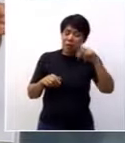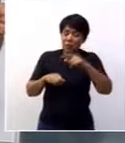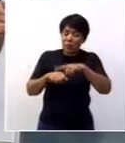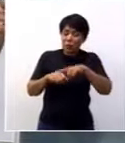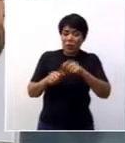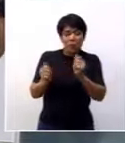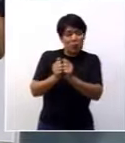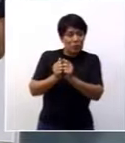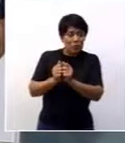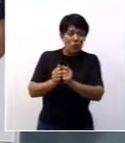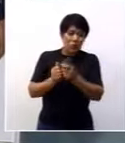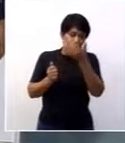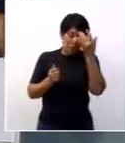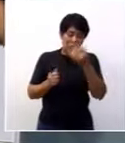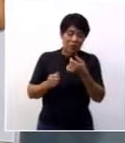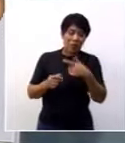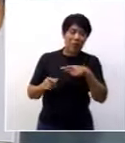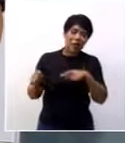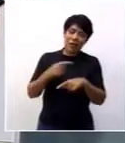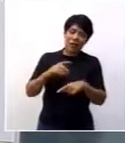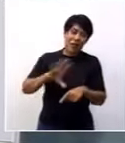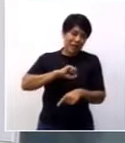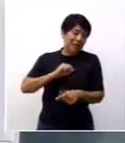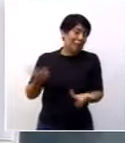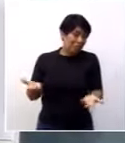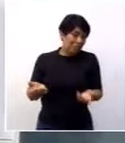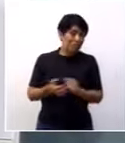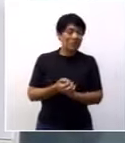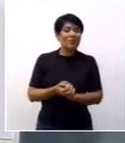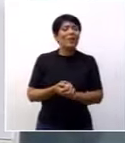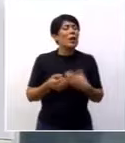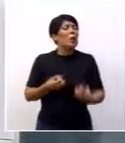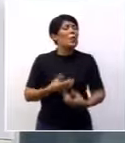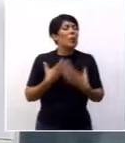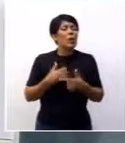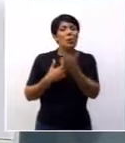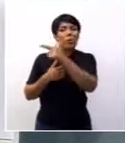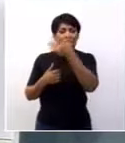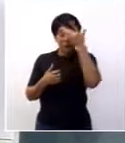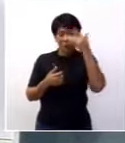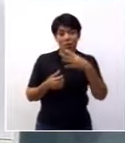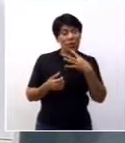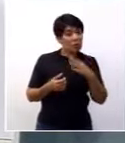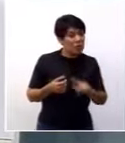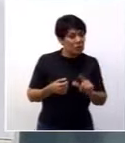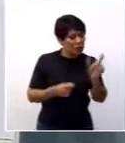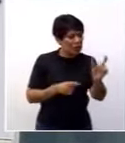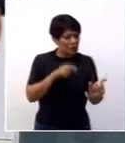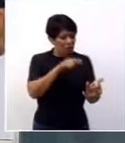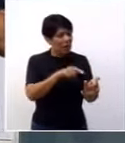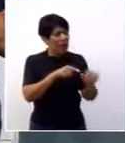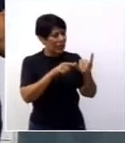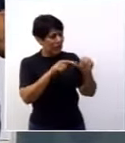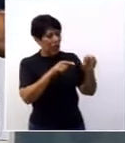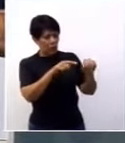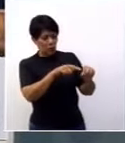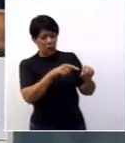amada. Esse poema, para aqueles que não conhecem o porquê ou para que o Ícaro